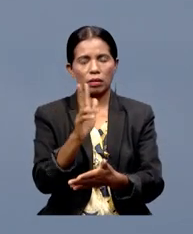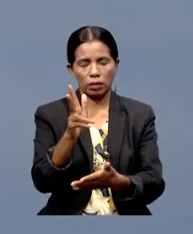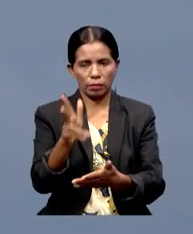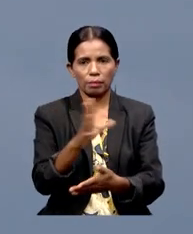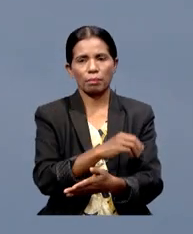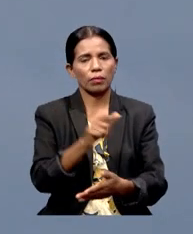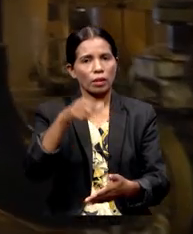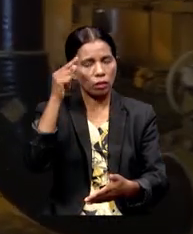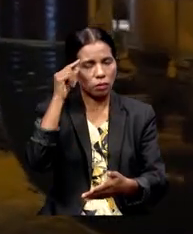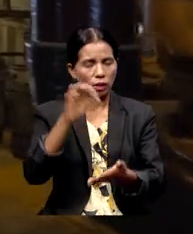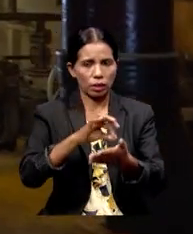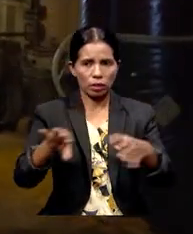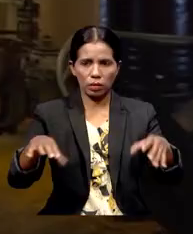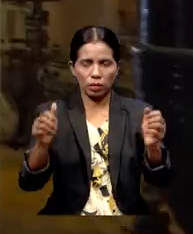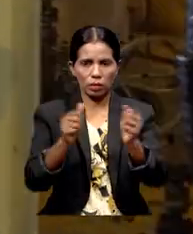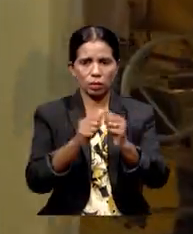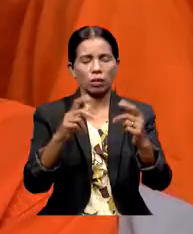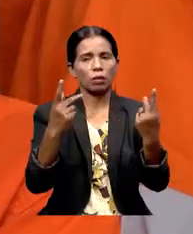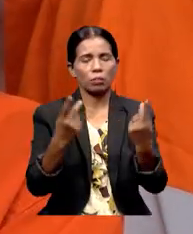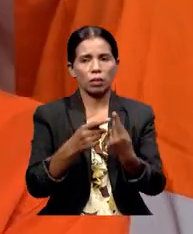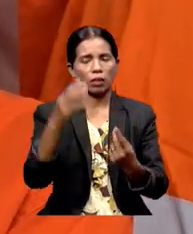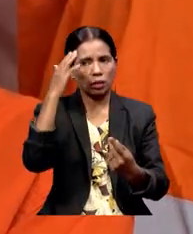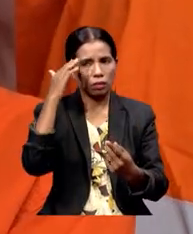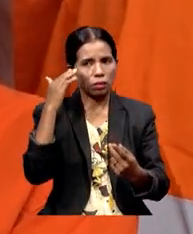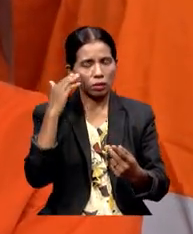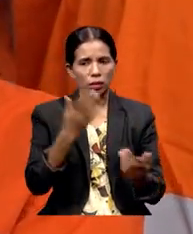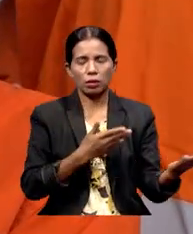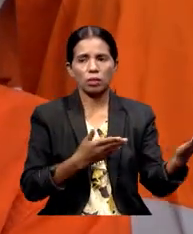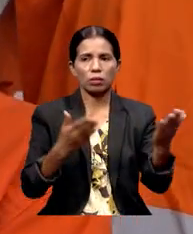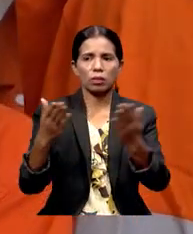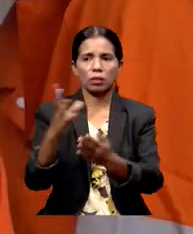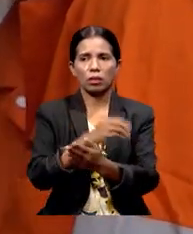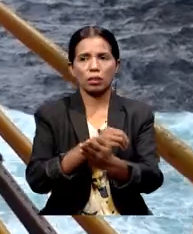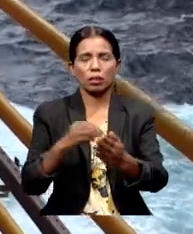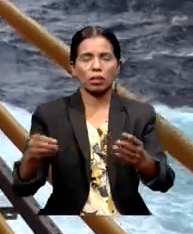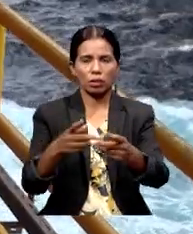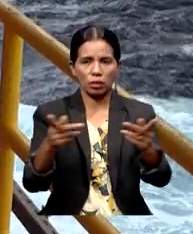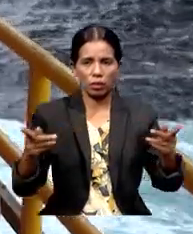Nemos, governo assina acordo com a empresa sul-coreana, onde transforma campo Baio Undang para